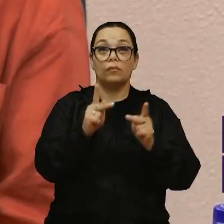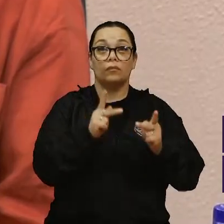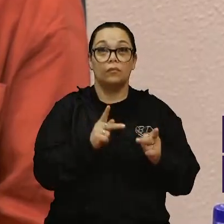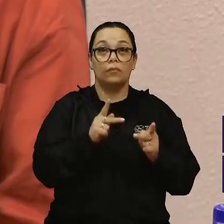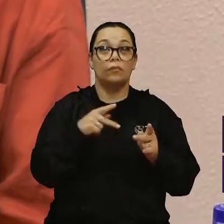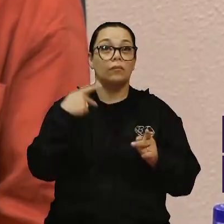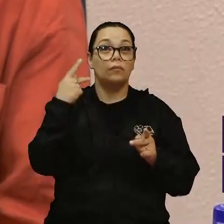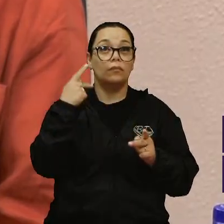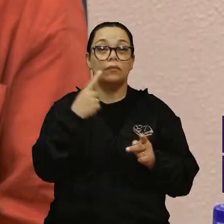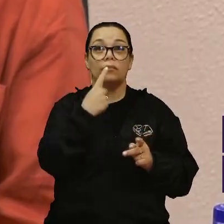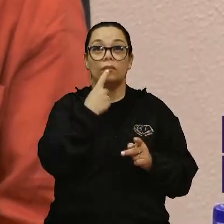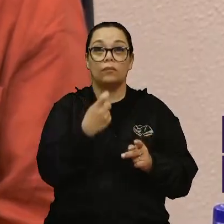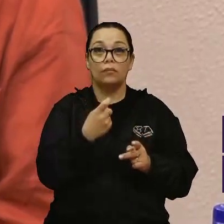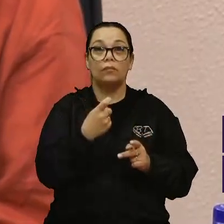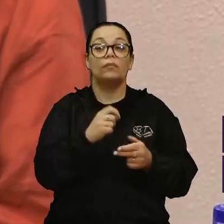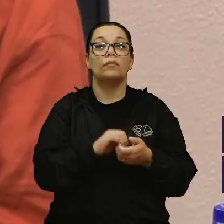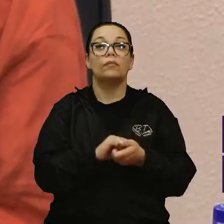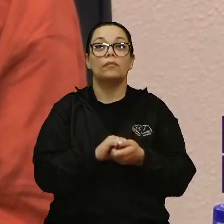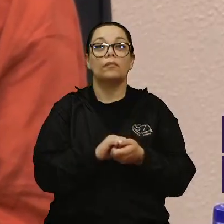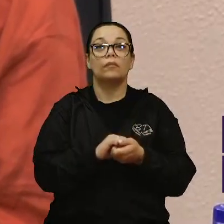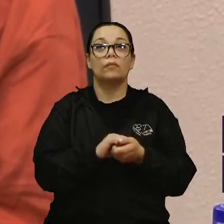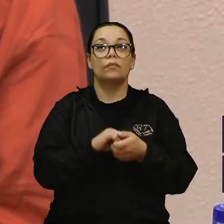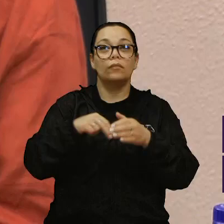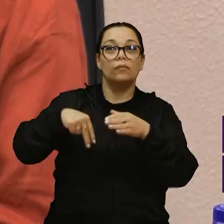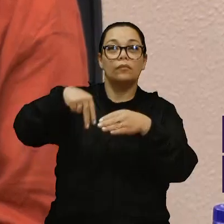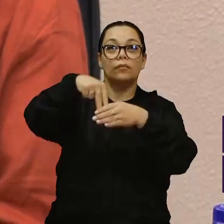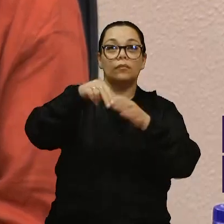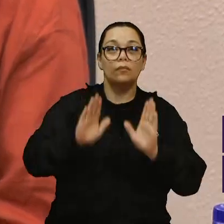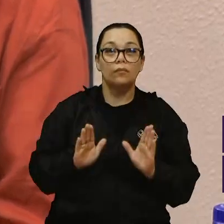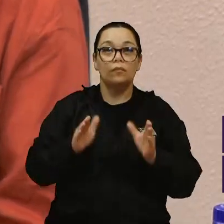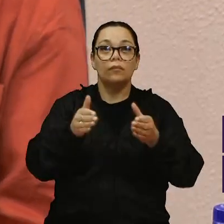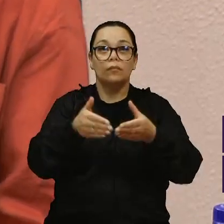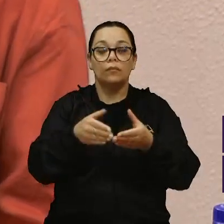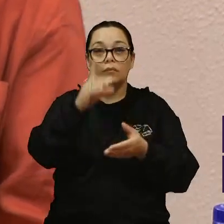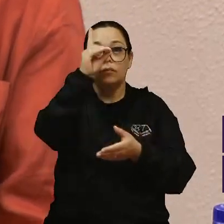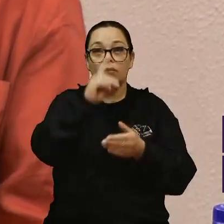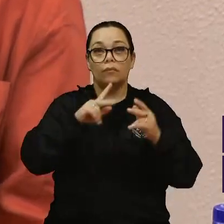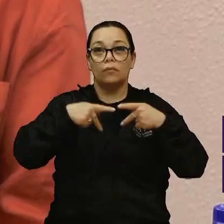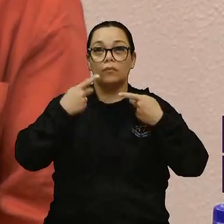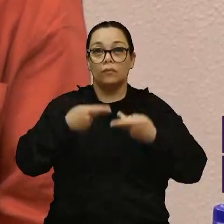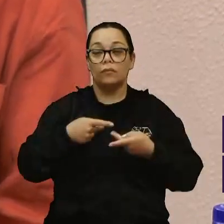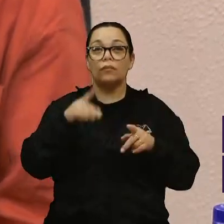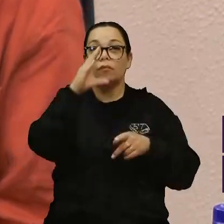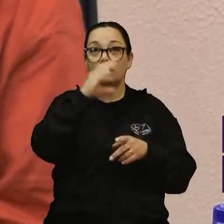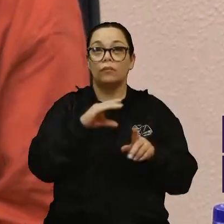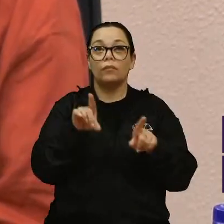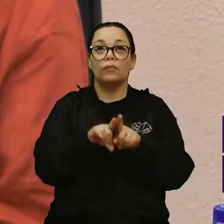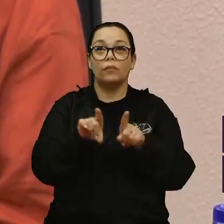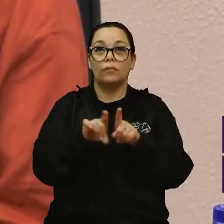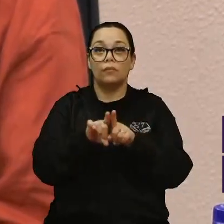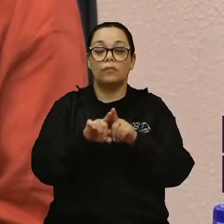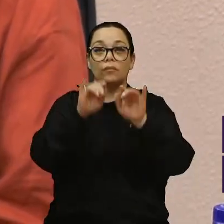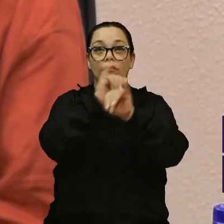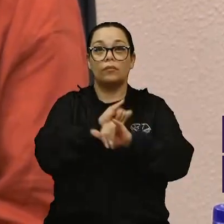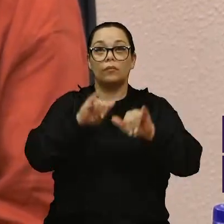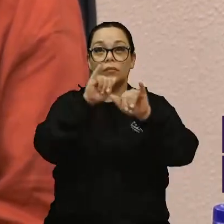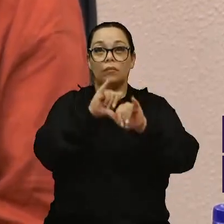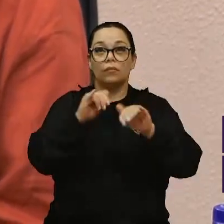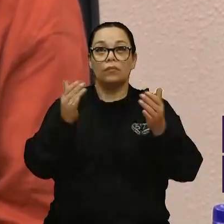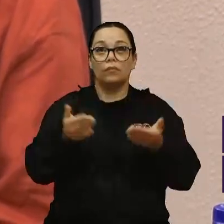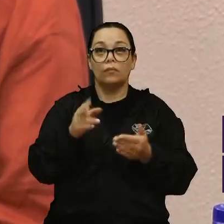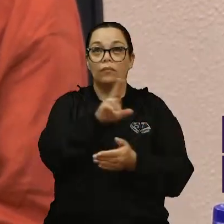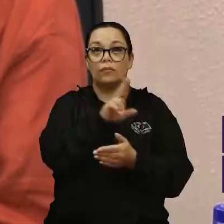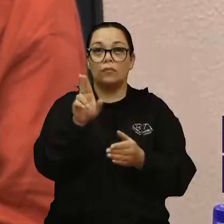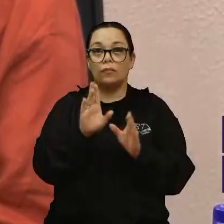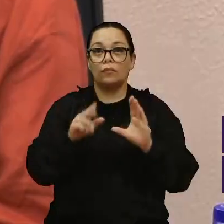a vereadora Rose Frigieri, integrante da Comissão de Direitos Humanos e Cidadania, para fazer seu pronunciamento em